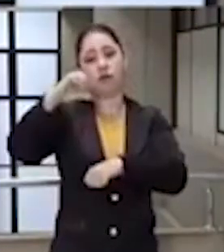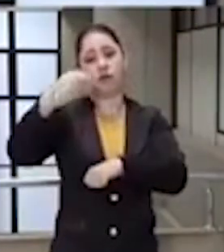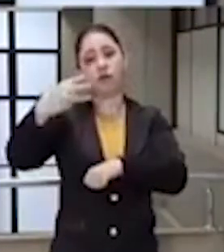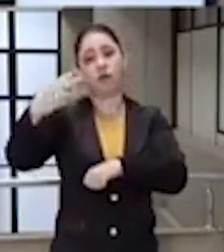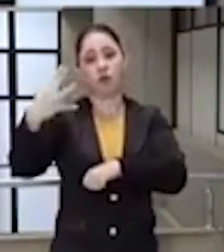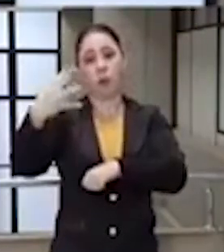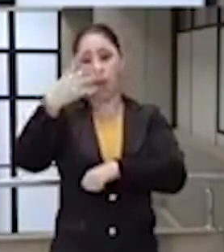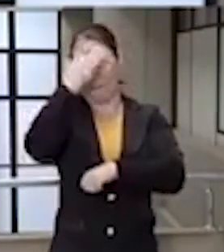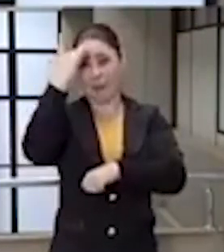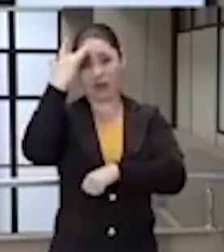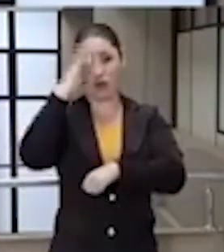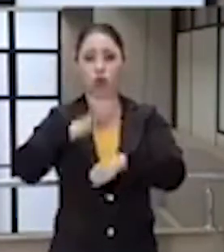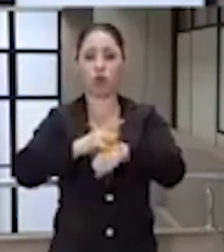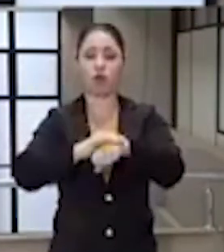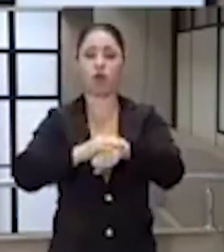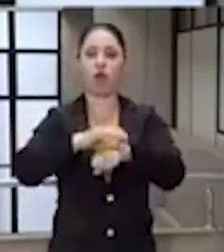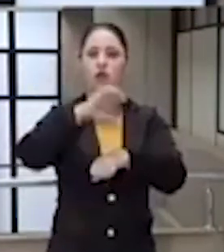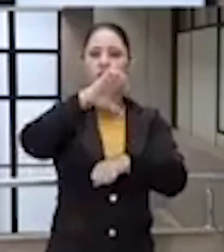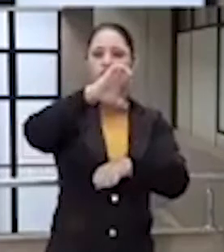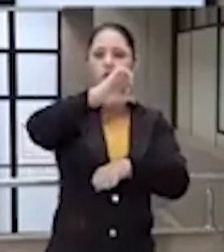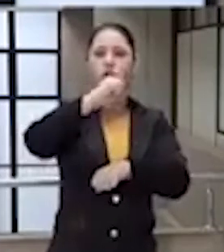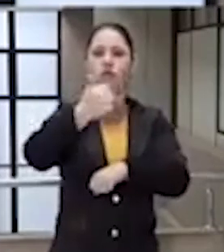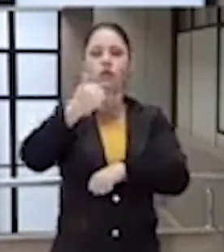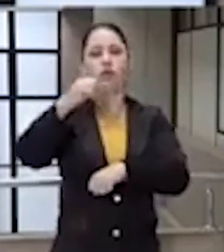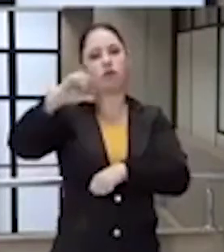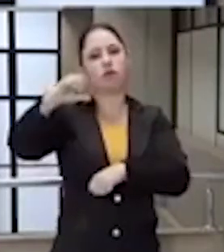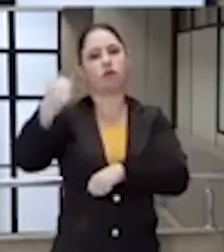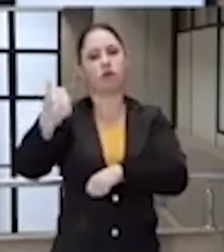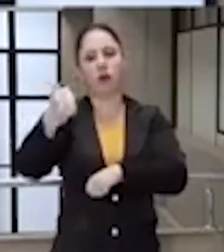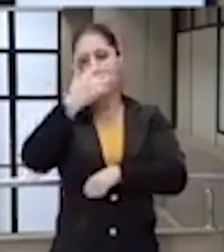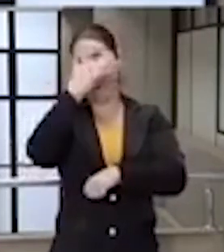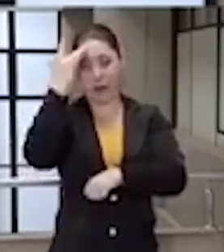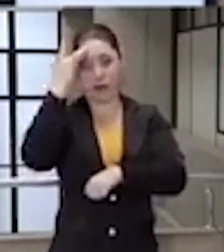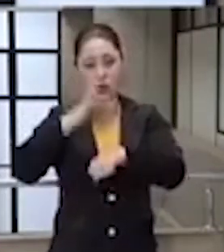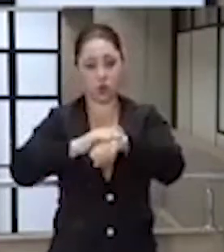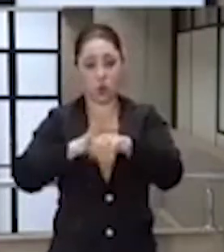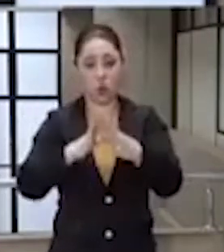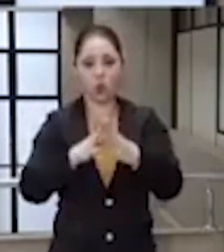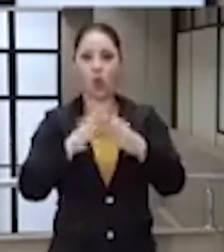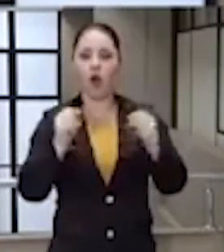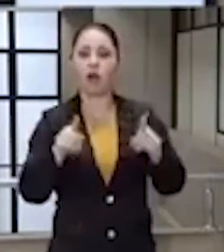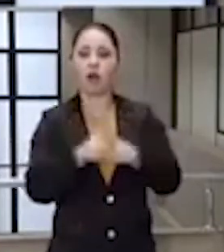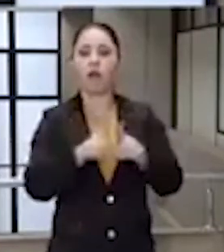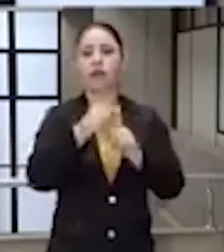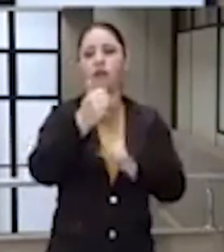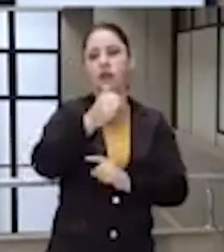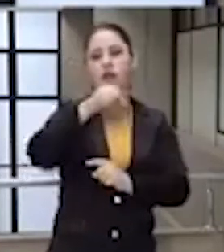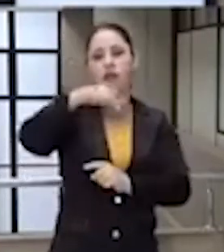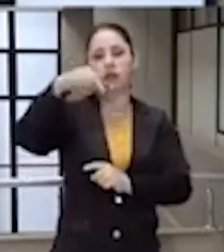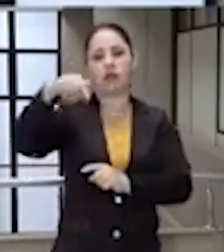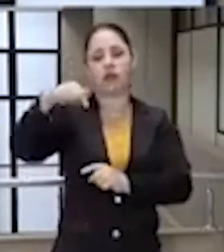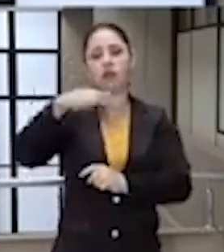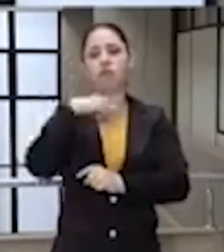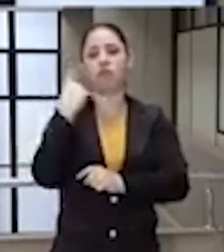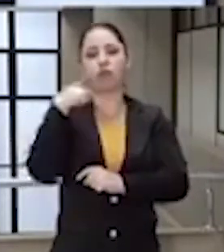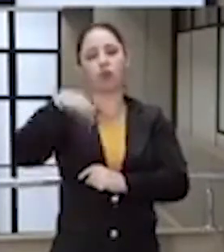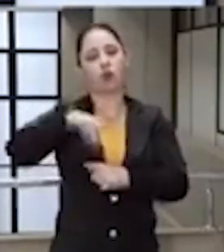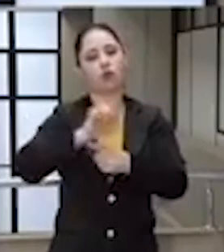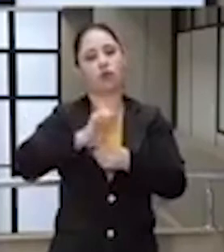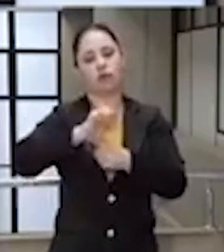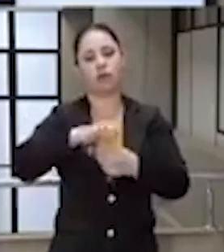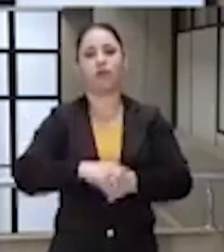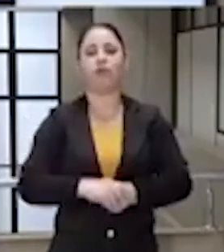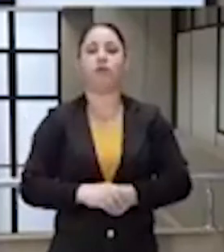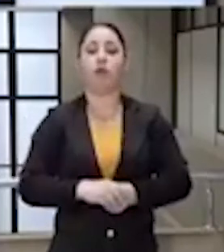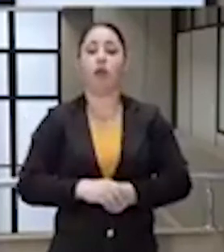13.934. São 9.191 pacientes recuperados e 177 mortes no estado. Esses